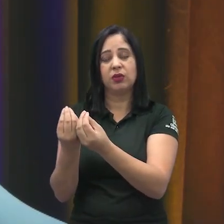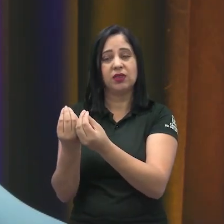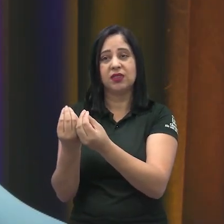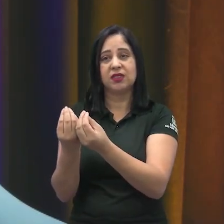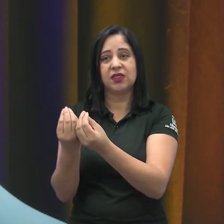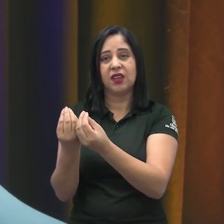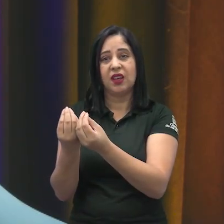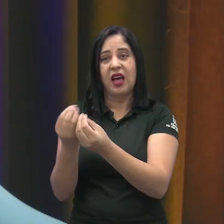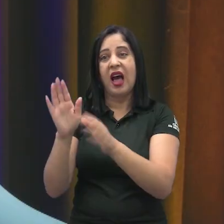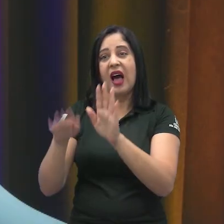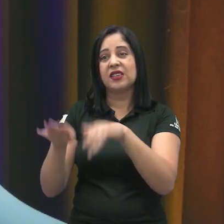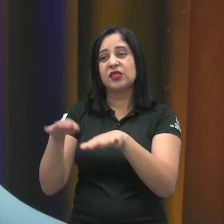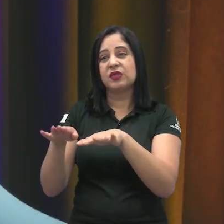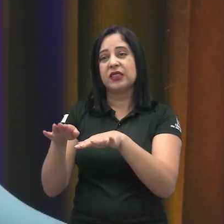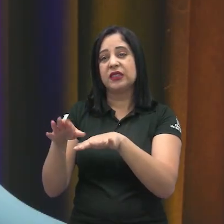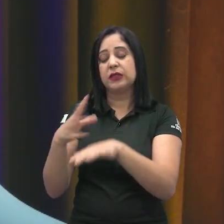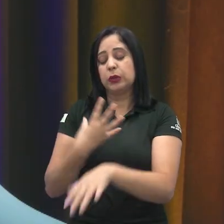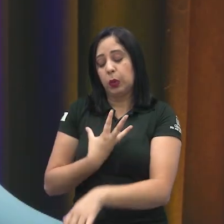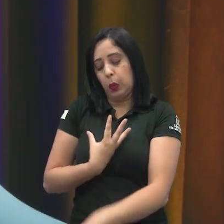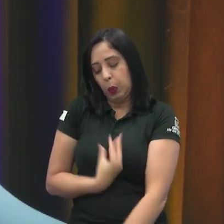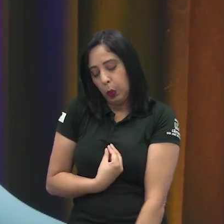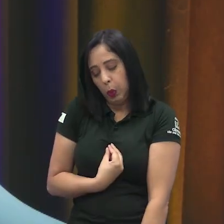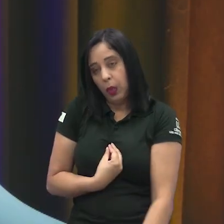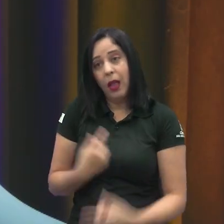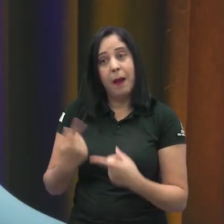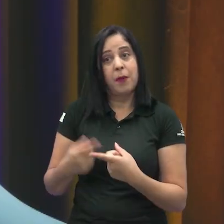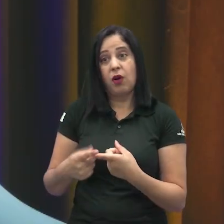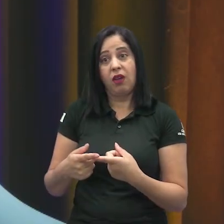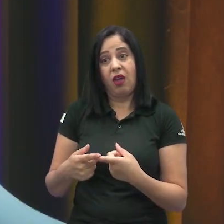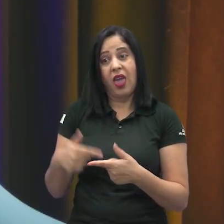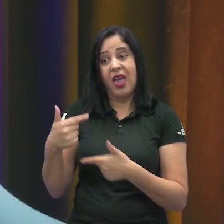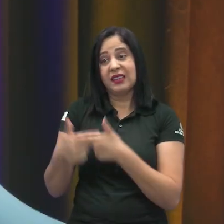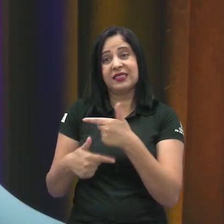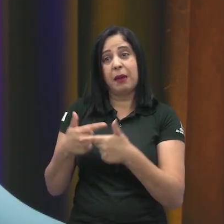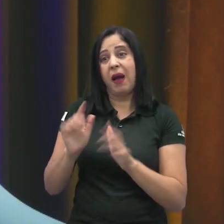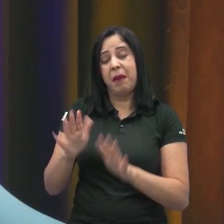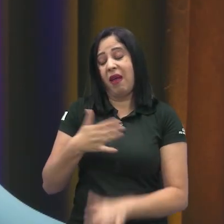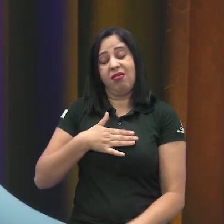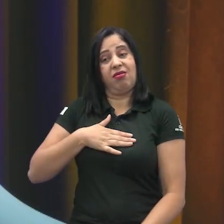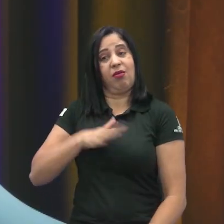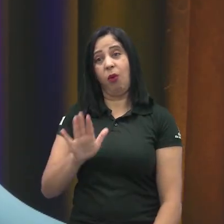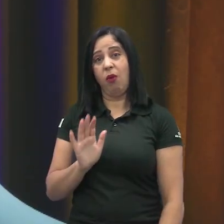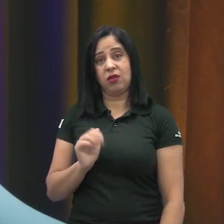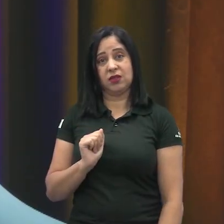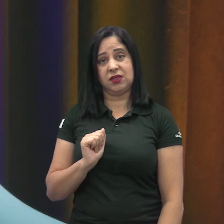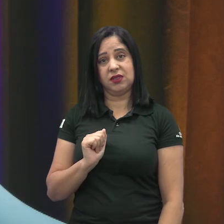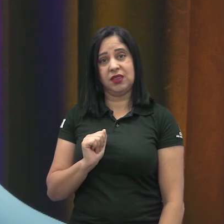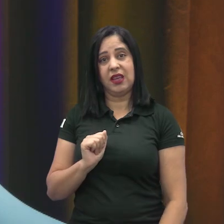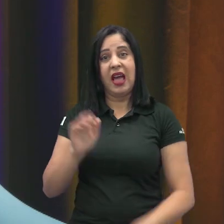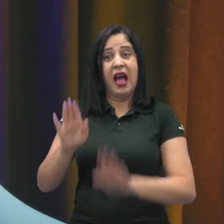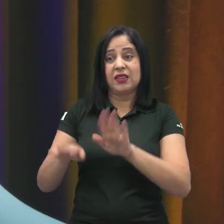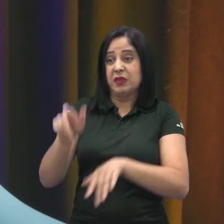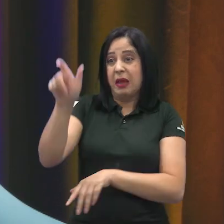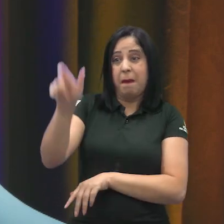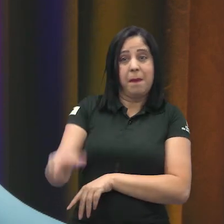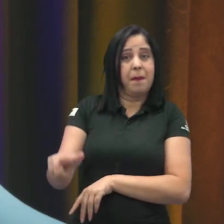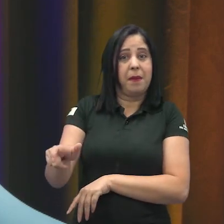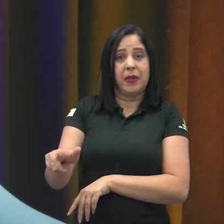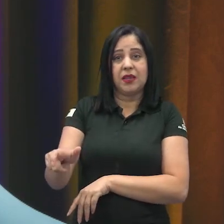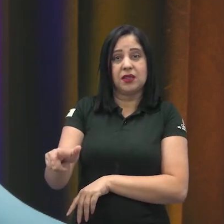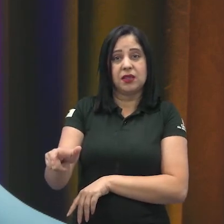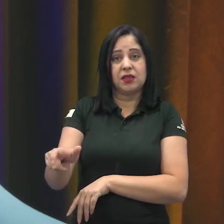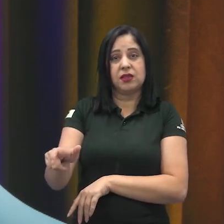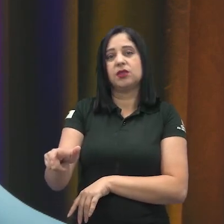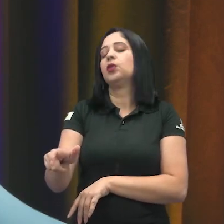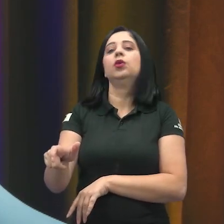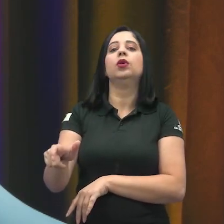estão apaixonadas por aquilo que ela faz. E algo é claro, as pessoas elas não estão preparadas, às vezes elas estão tão fixadas